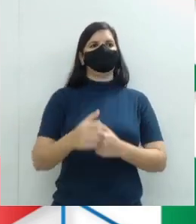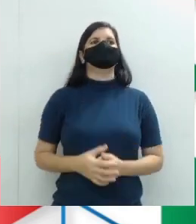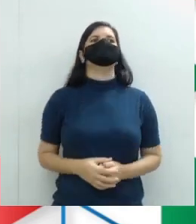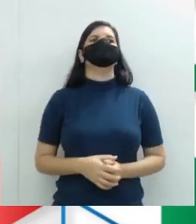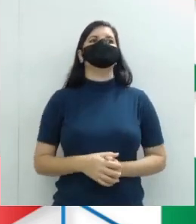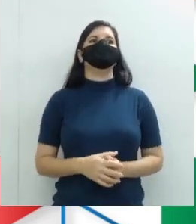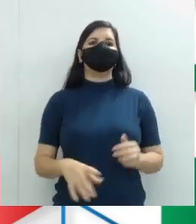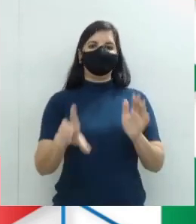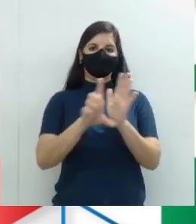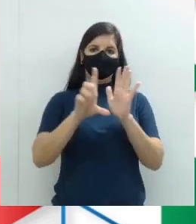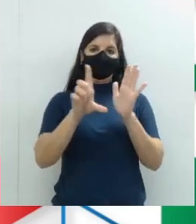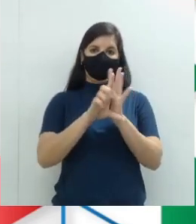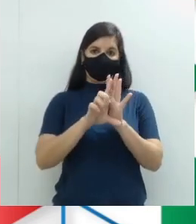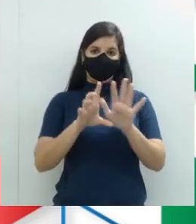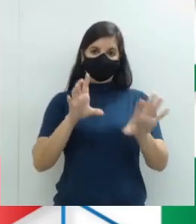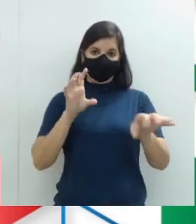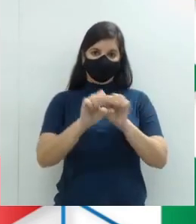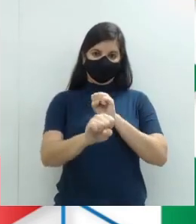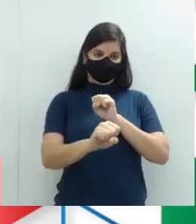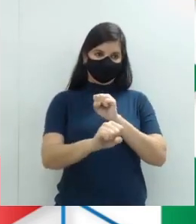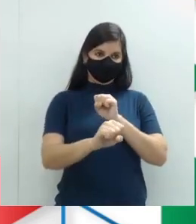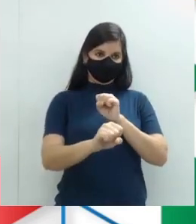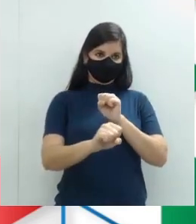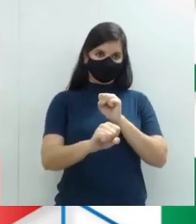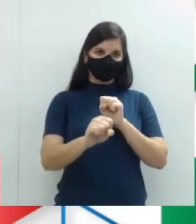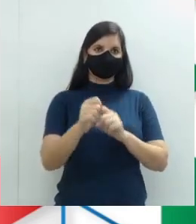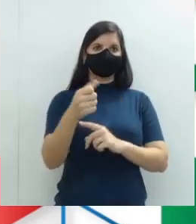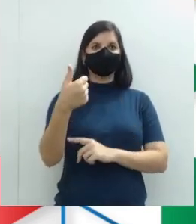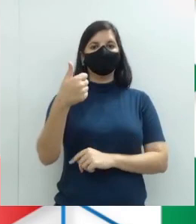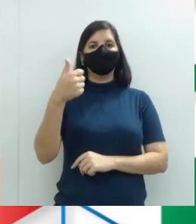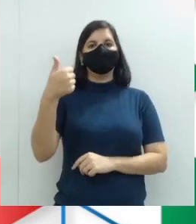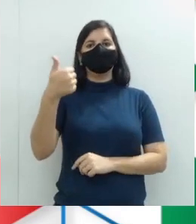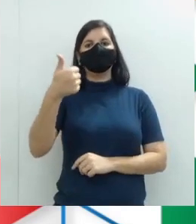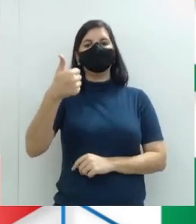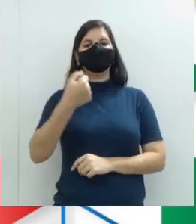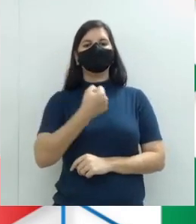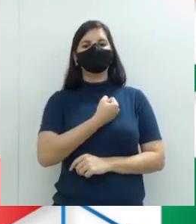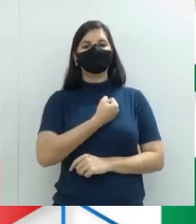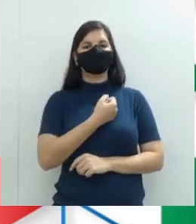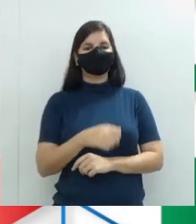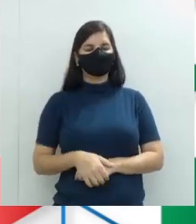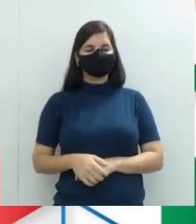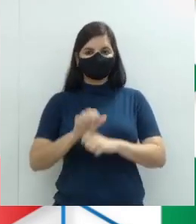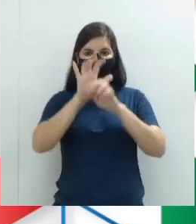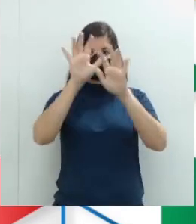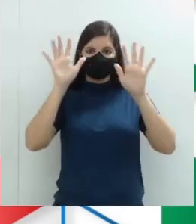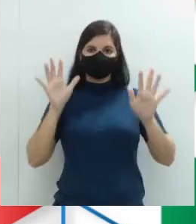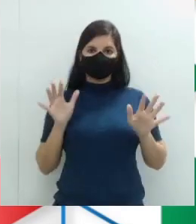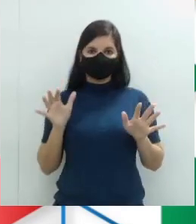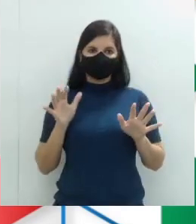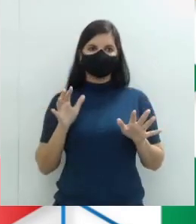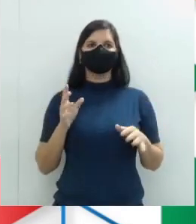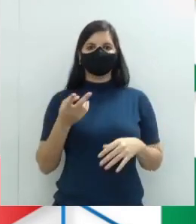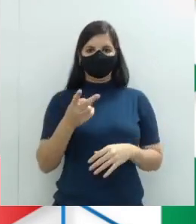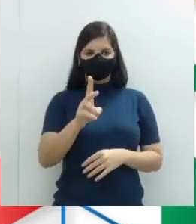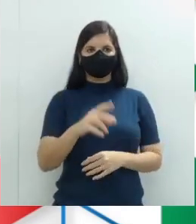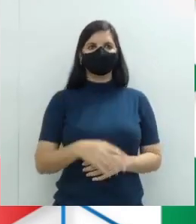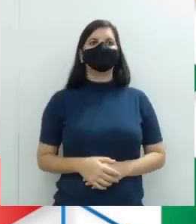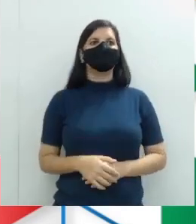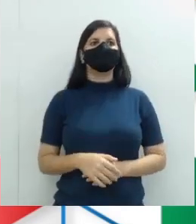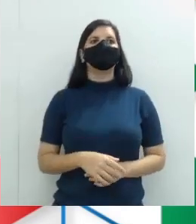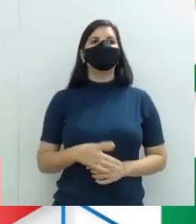Essa é a lei de formação, esse é o primeiro termo. Tá claro? Tá tranquilo? Então segue comigo devagarinho,